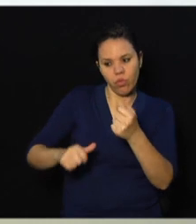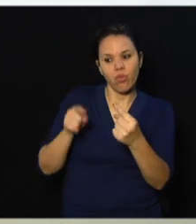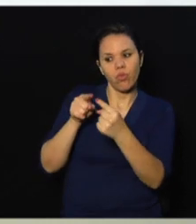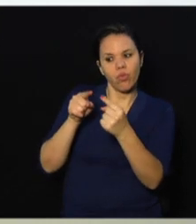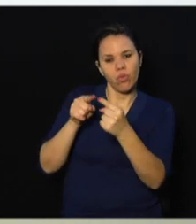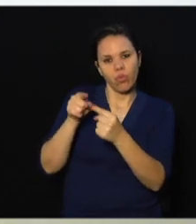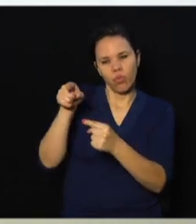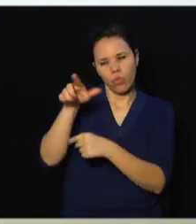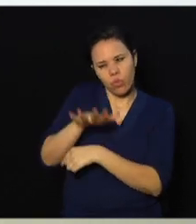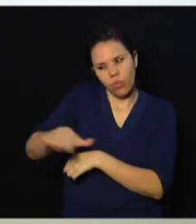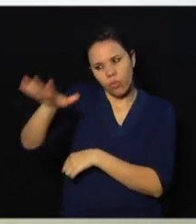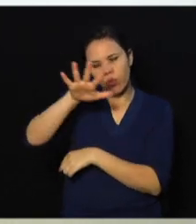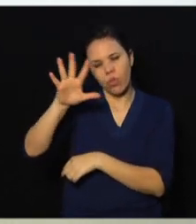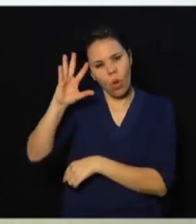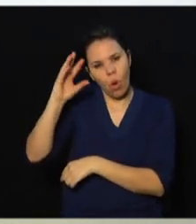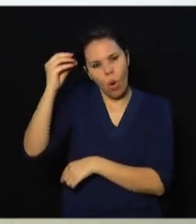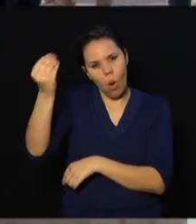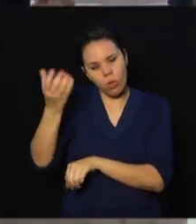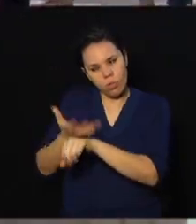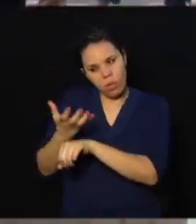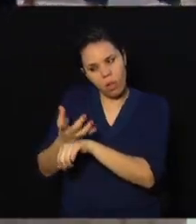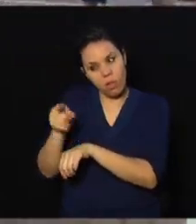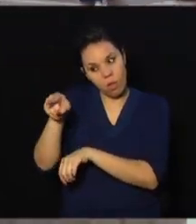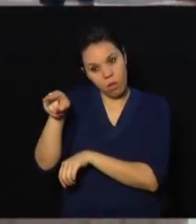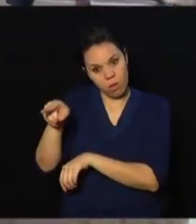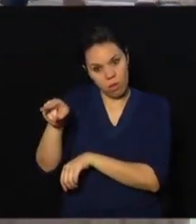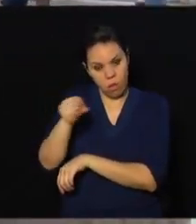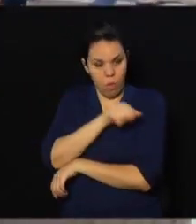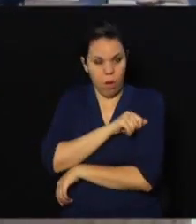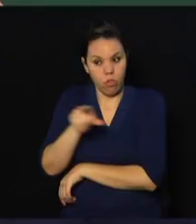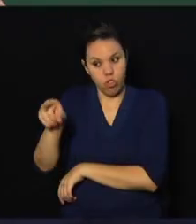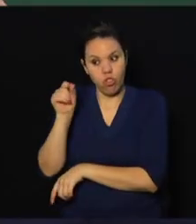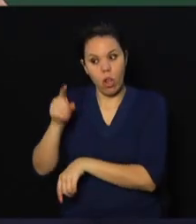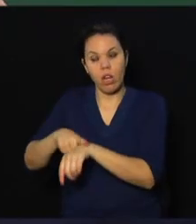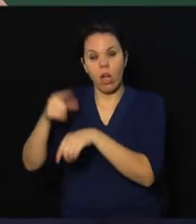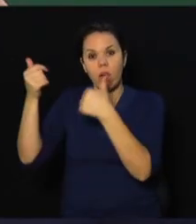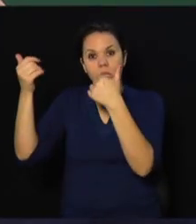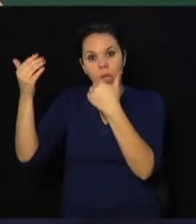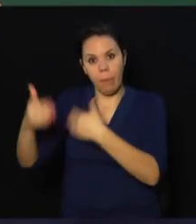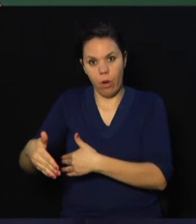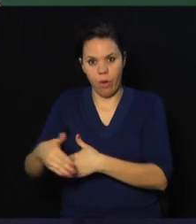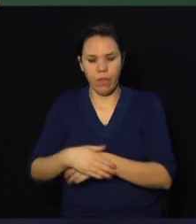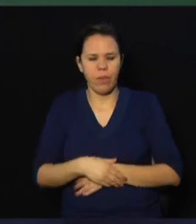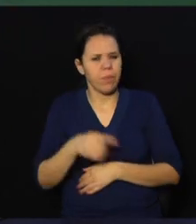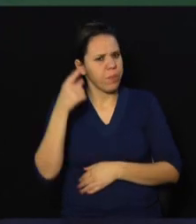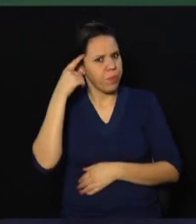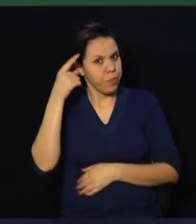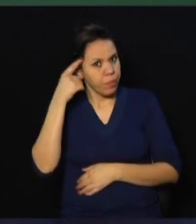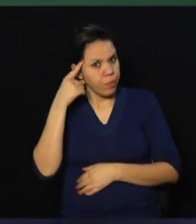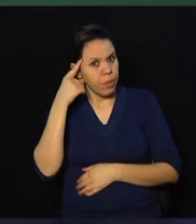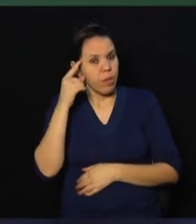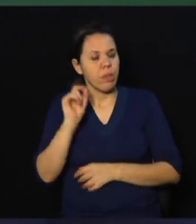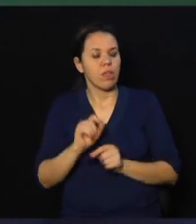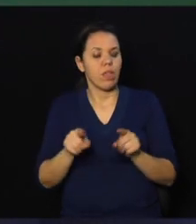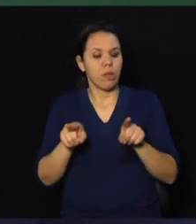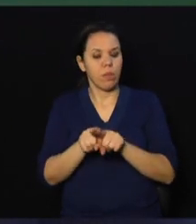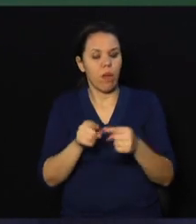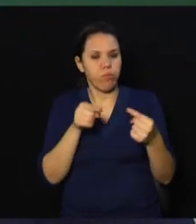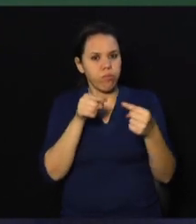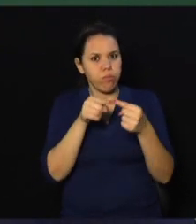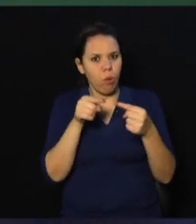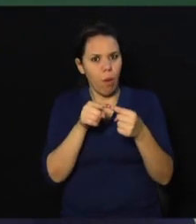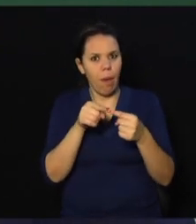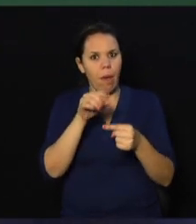acordo com a área de conhecimento que ele escolher na hora da prova. Isso vai ter que ser pensado em paralelo com a BNCC, a